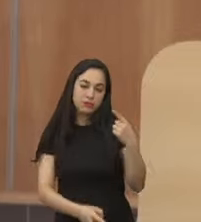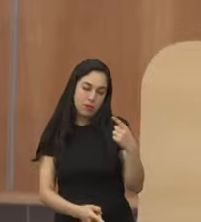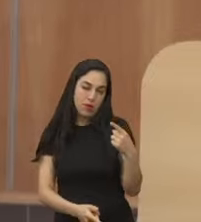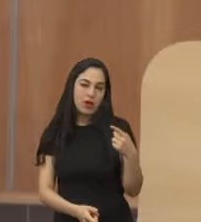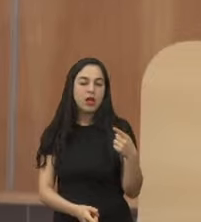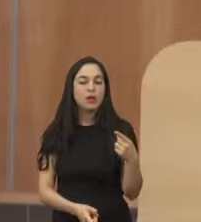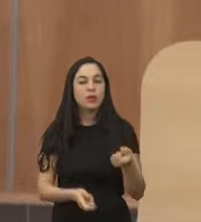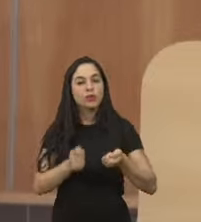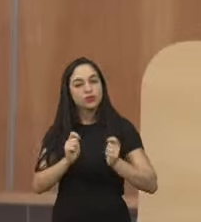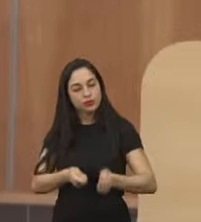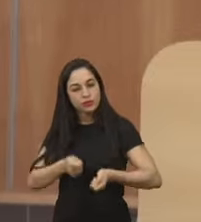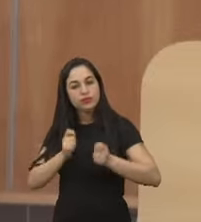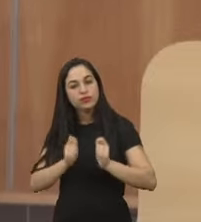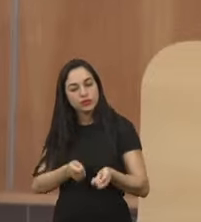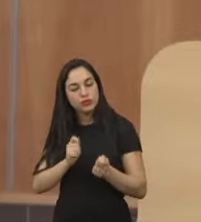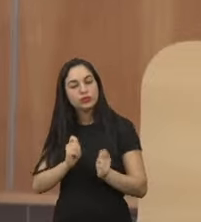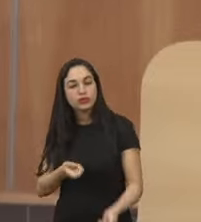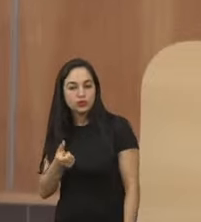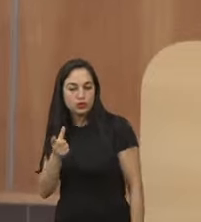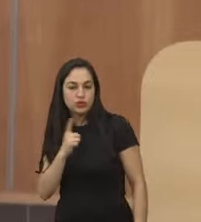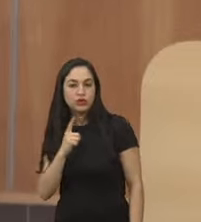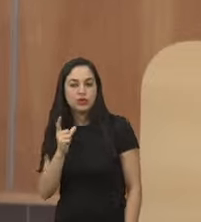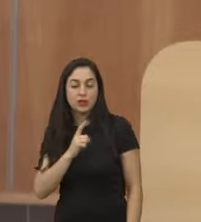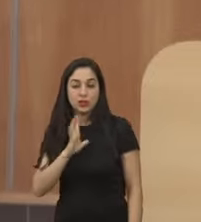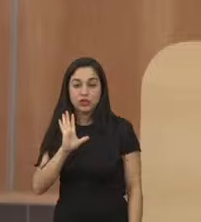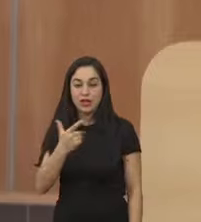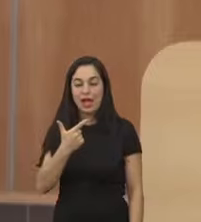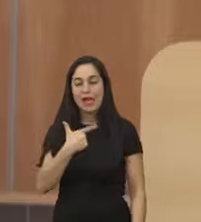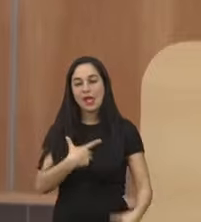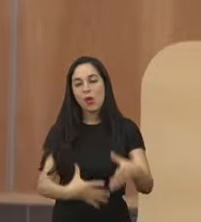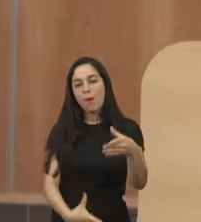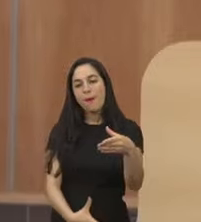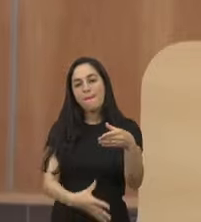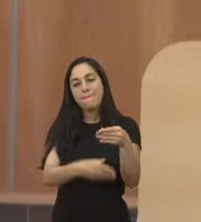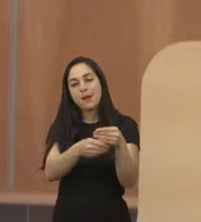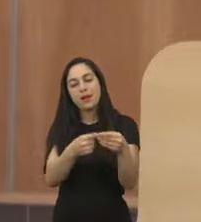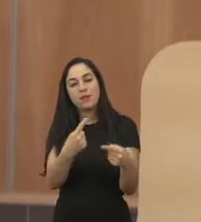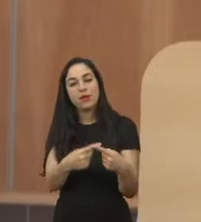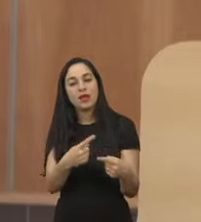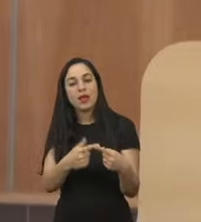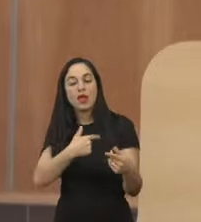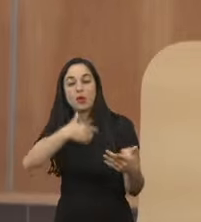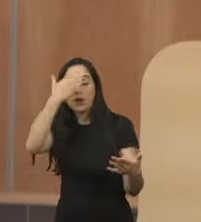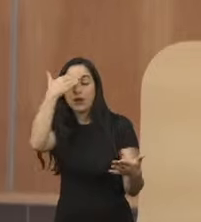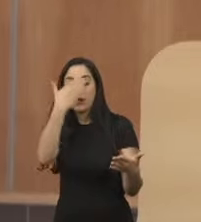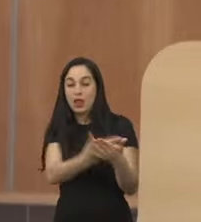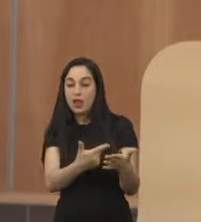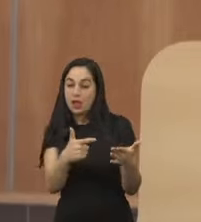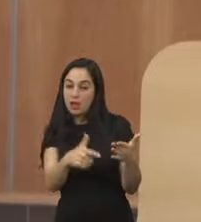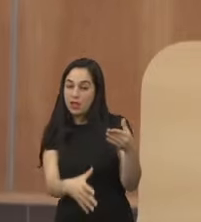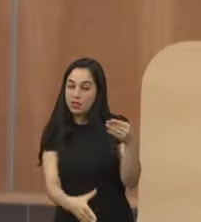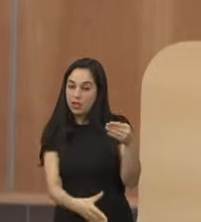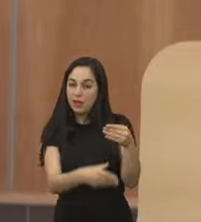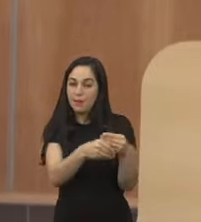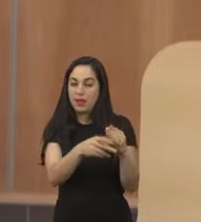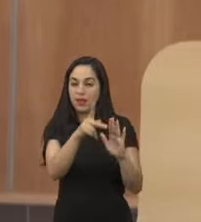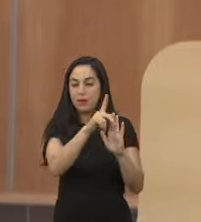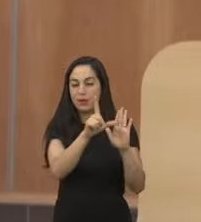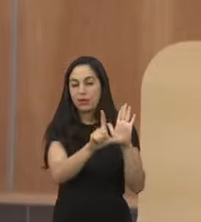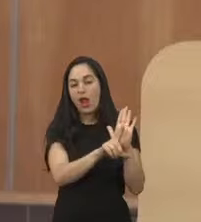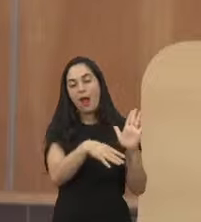têm, mantenham uma prática que eles já têm consolidada. E eu fiz uma emenda, porque eu acreditei que essa emenda iria aprimorar esse projeto, garantir